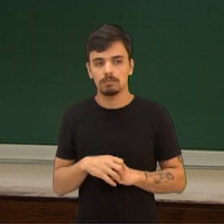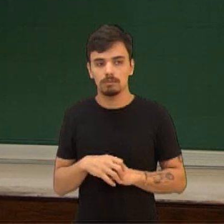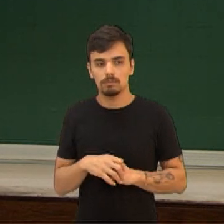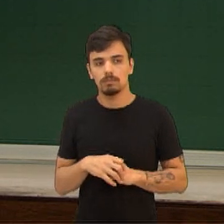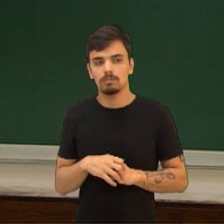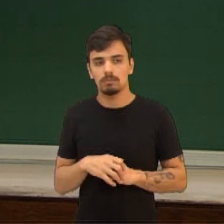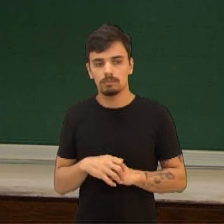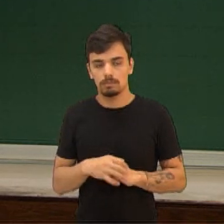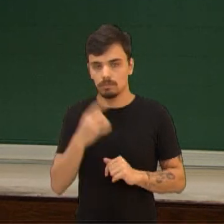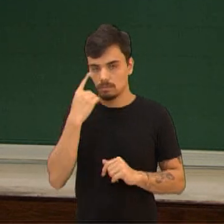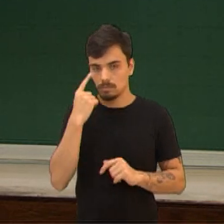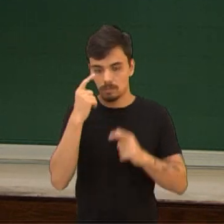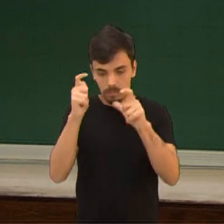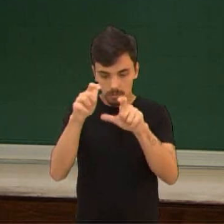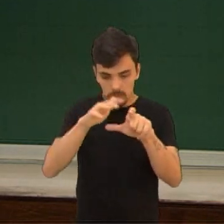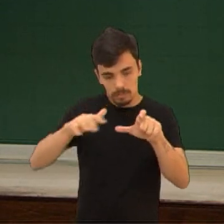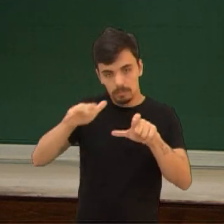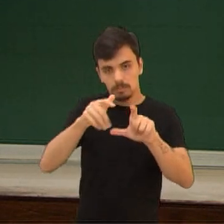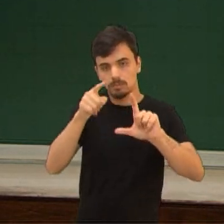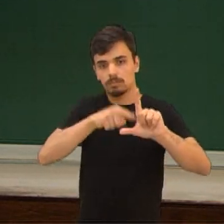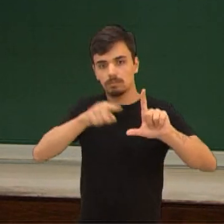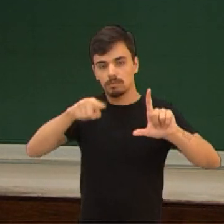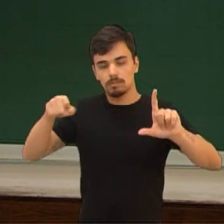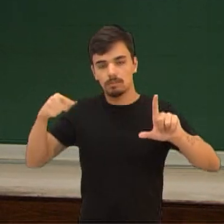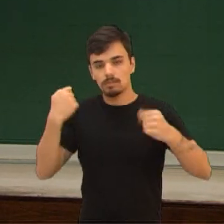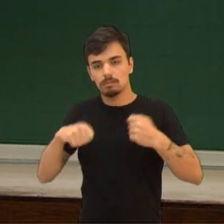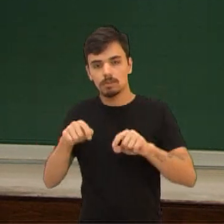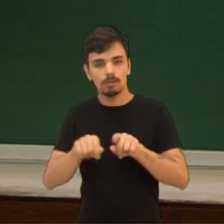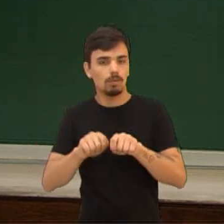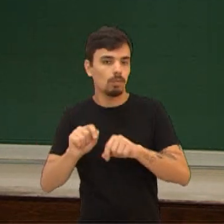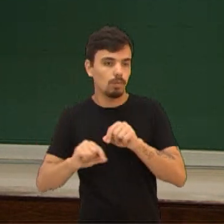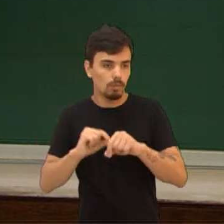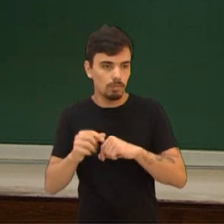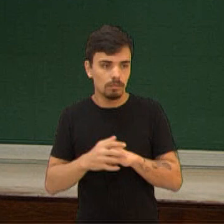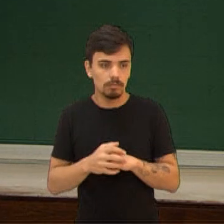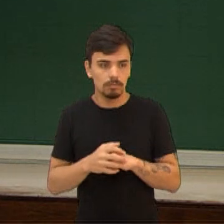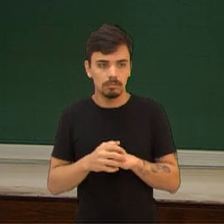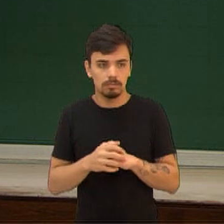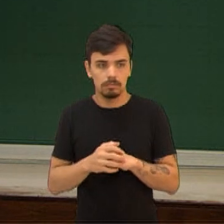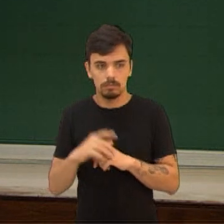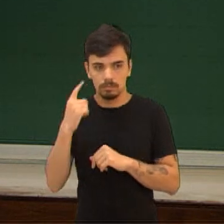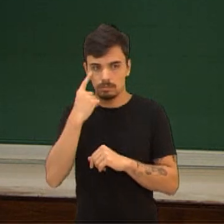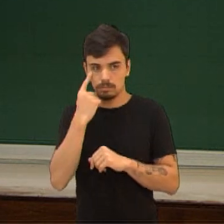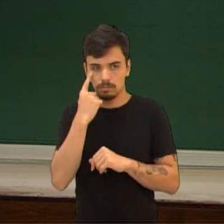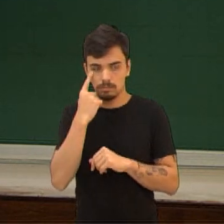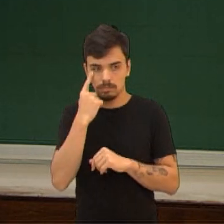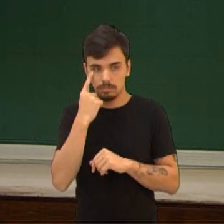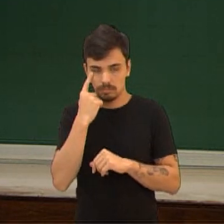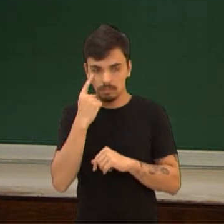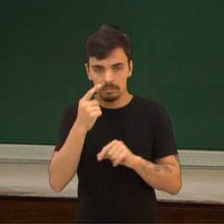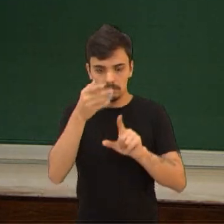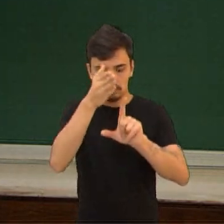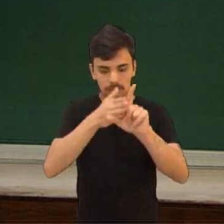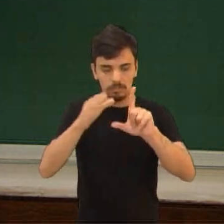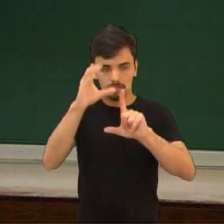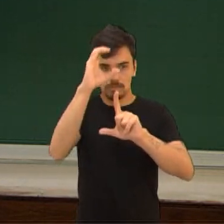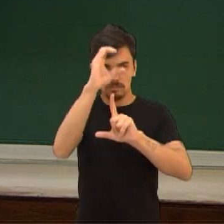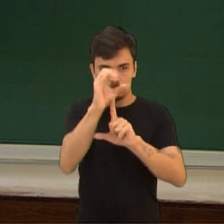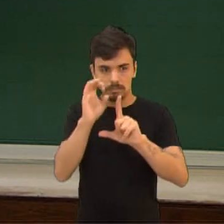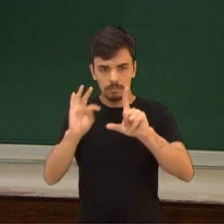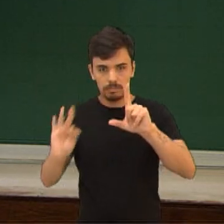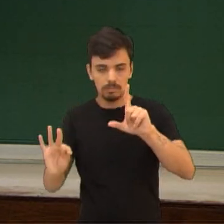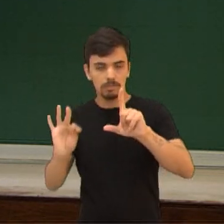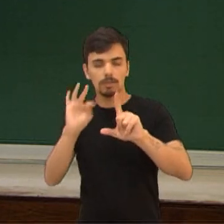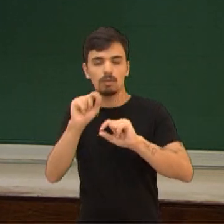A área do gráfico, eu preciso do par carga armazenada em função da tensão. Eu tenho carga em função da tensão? Tenho.